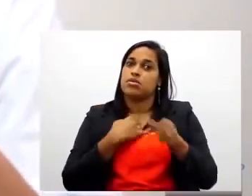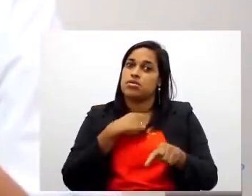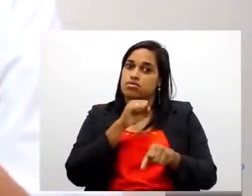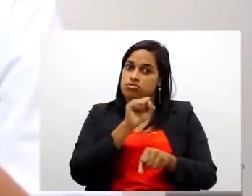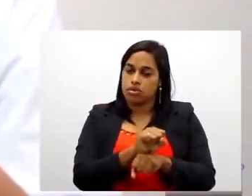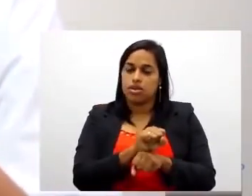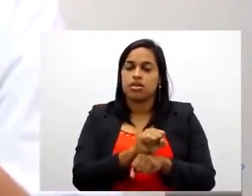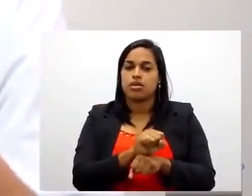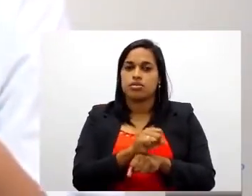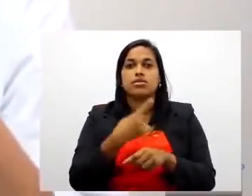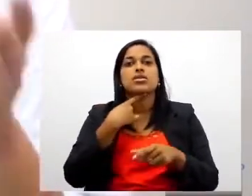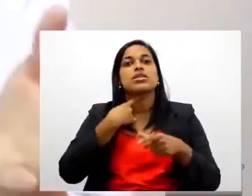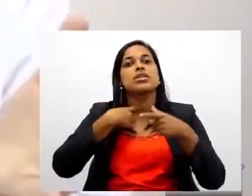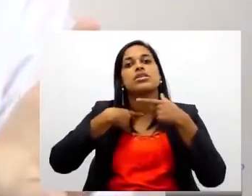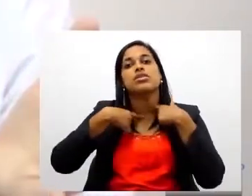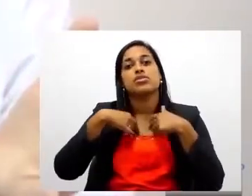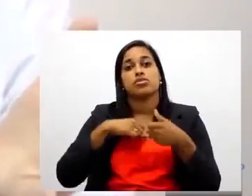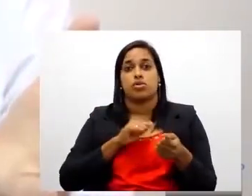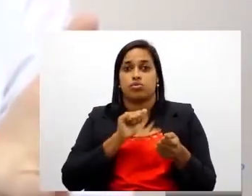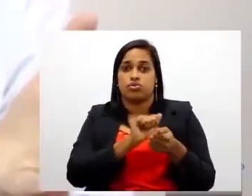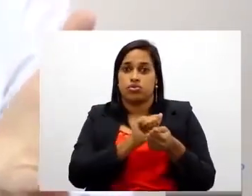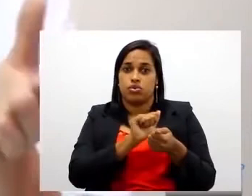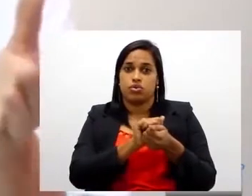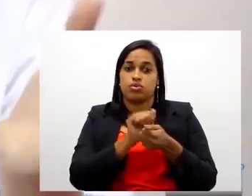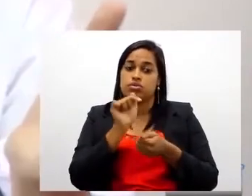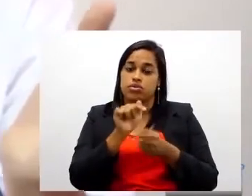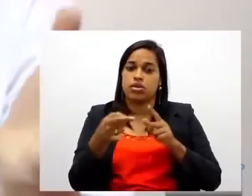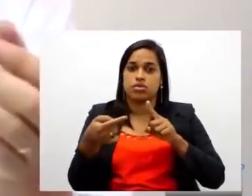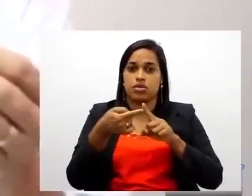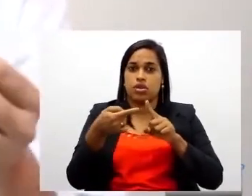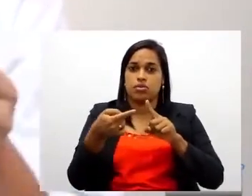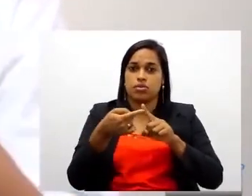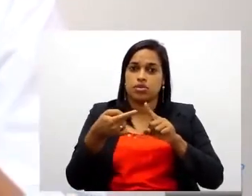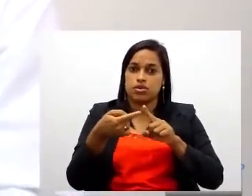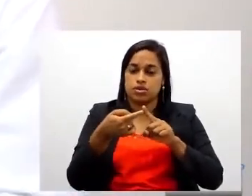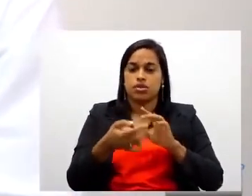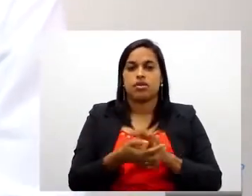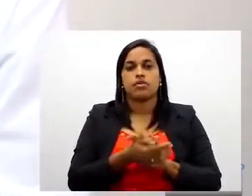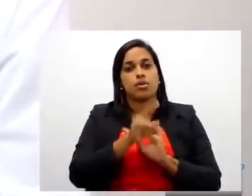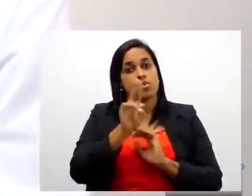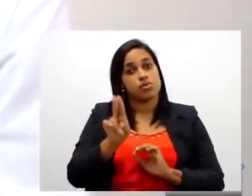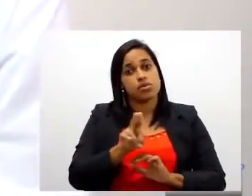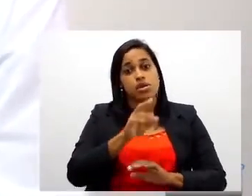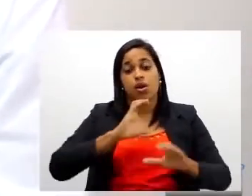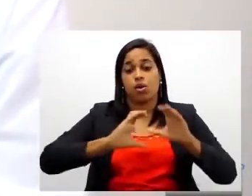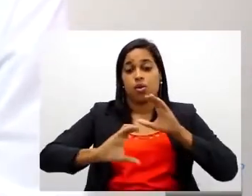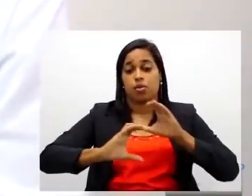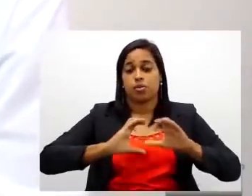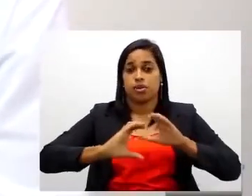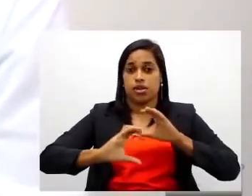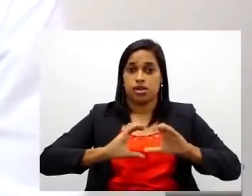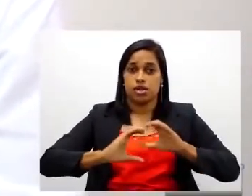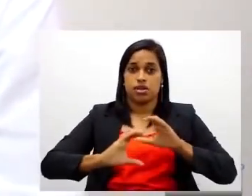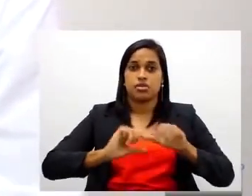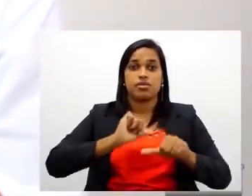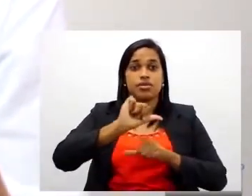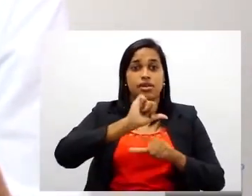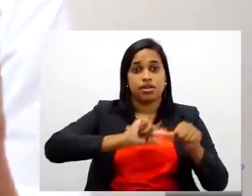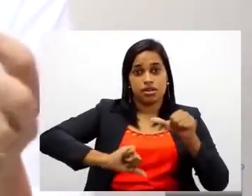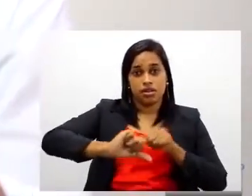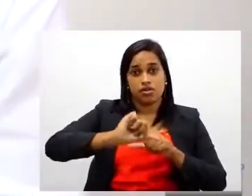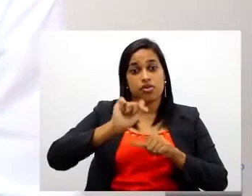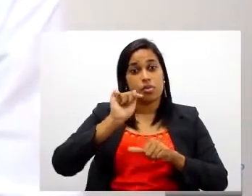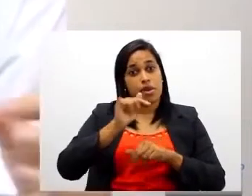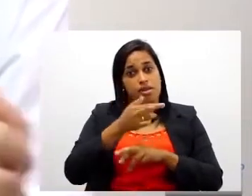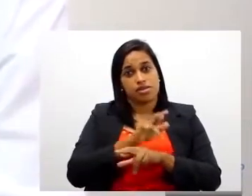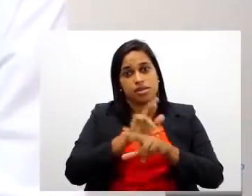deseja e espera de todo mundo. Estamos juntos nesse objetivo e a gente precisa então utilizar a comunicação de forma a